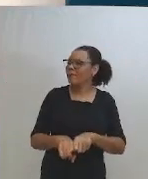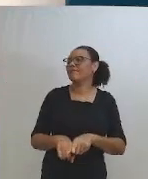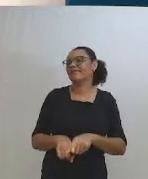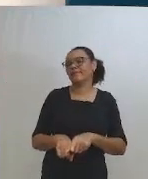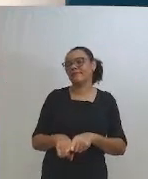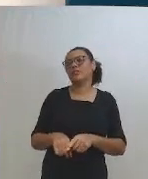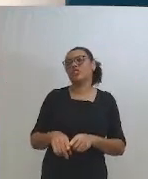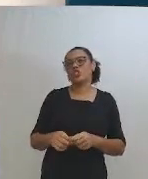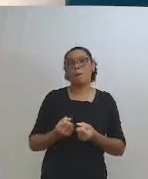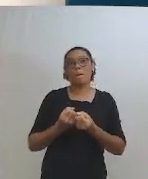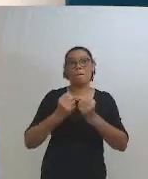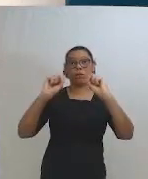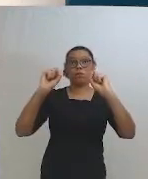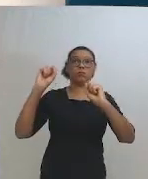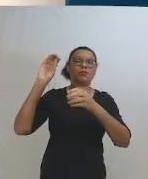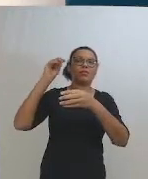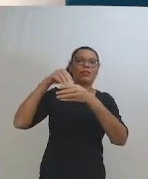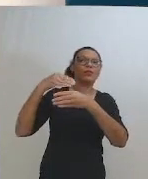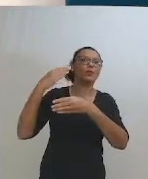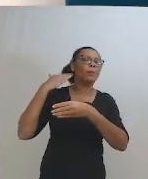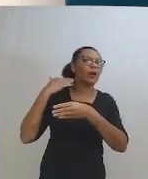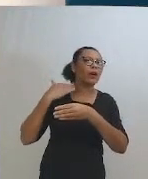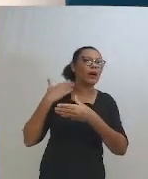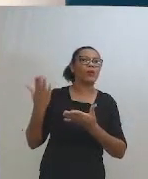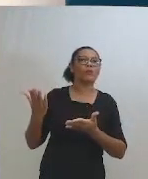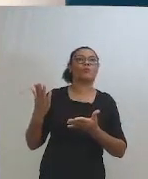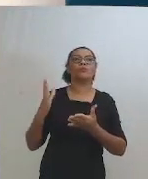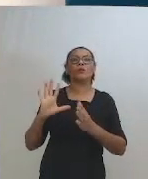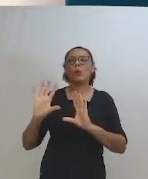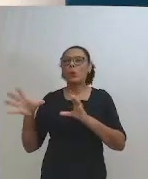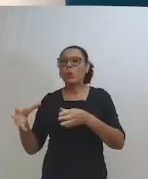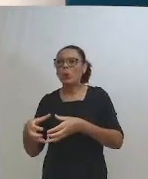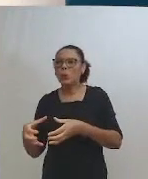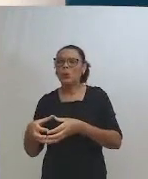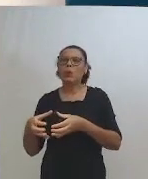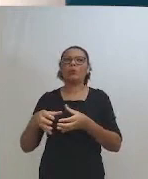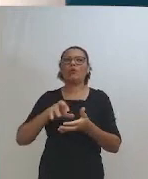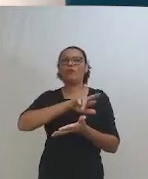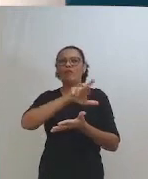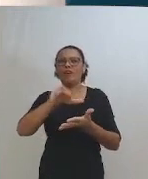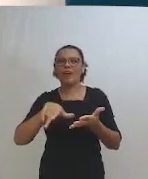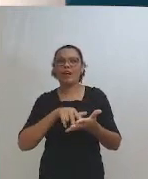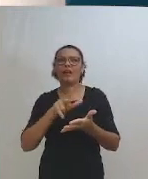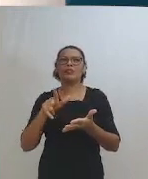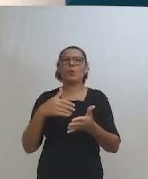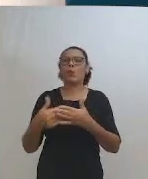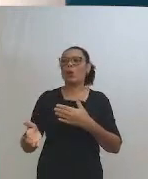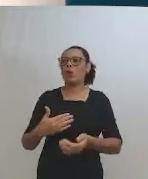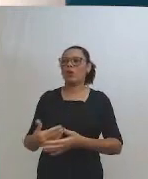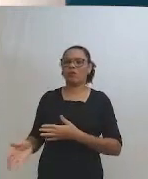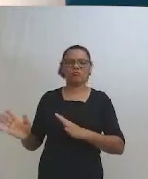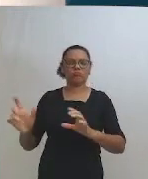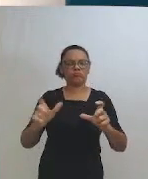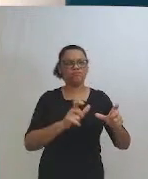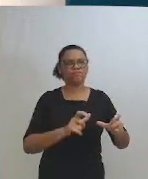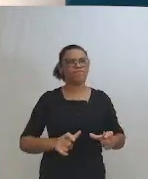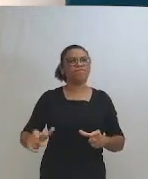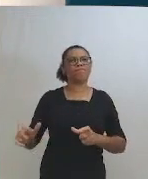A intimidação de toda uma comunidade, de um bairro, um quarteirão, seja lá o que for. A gravidade é